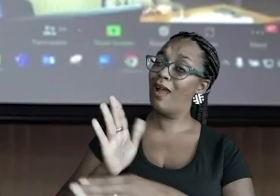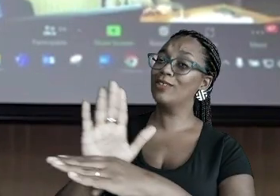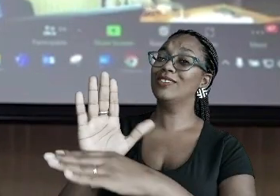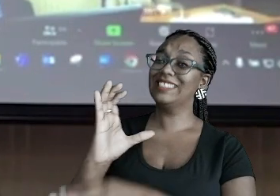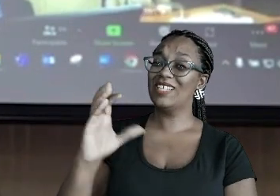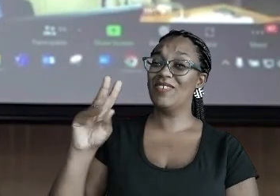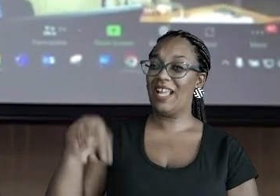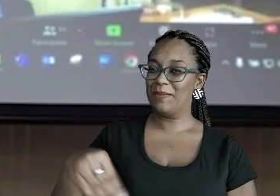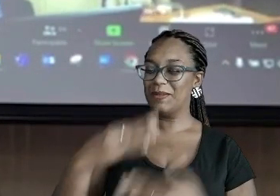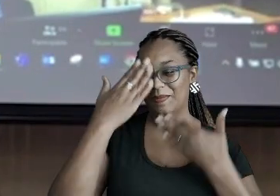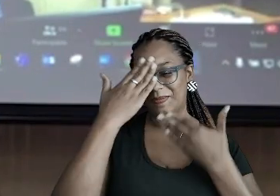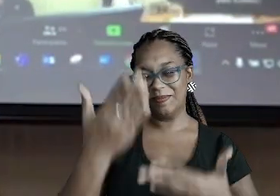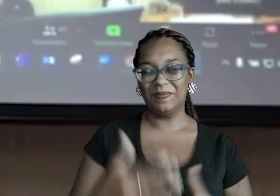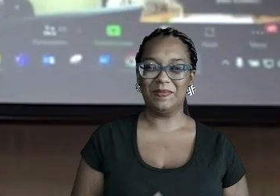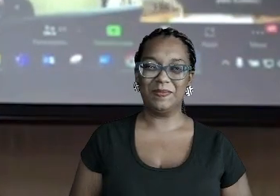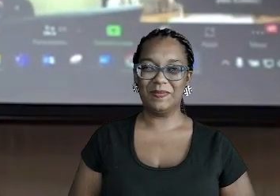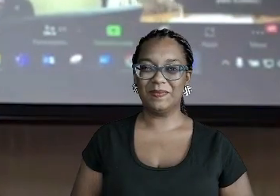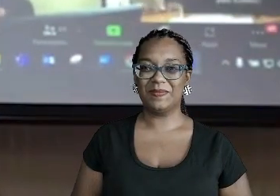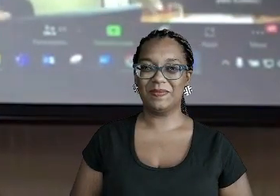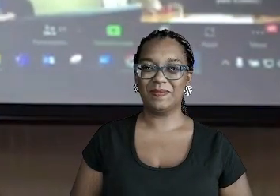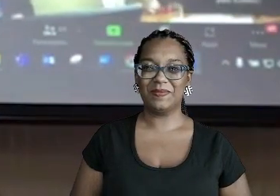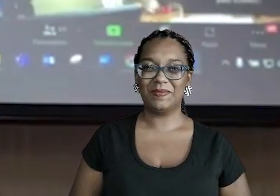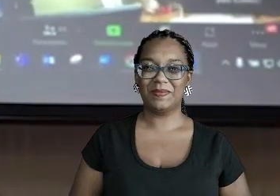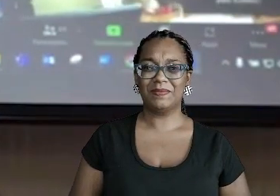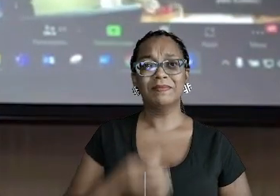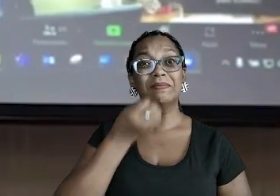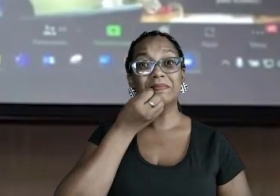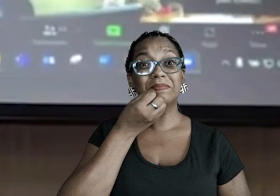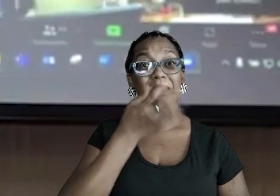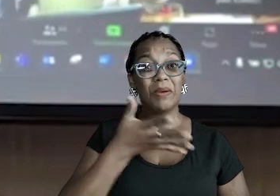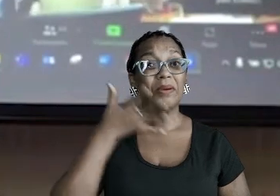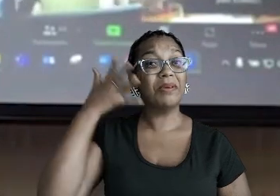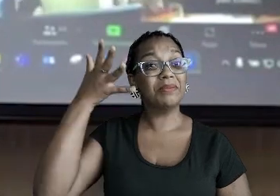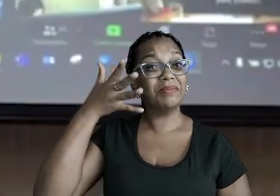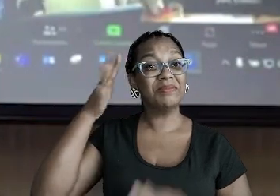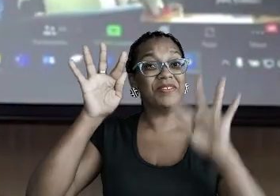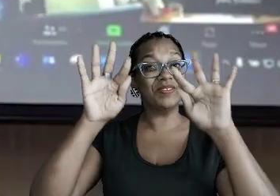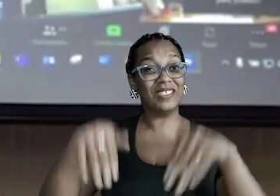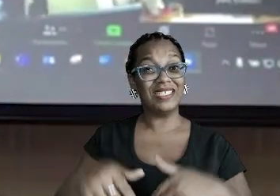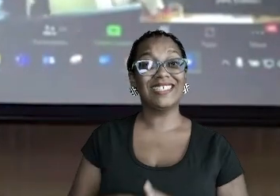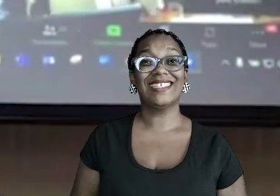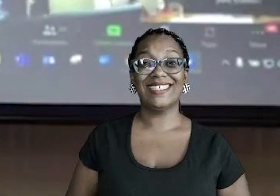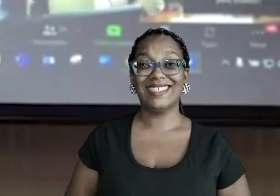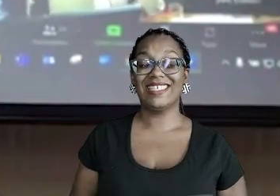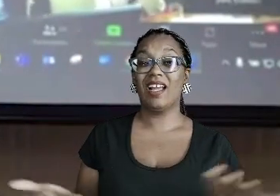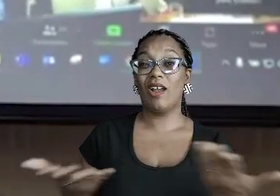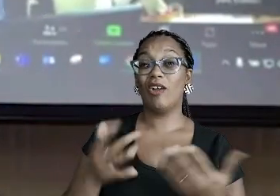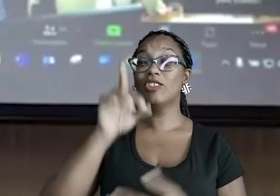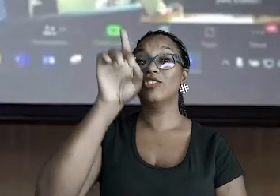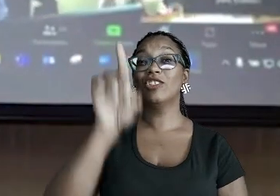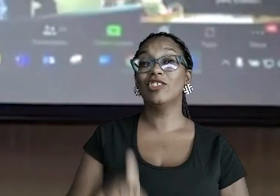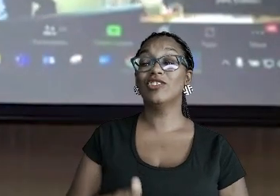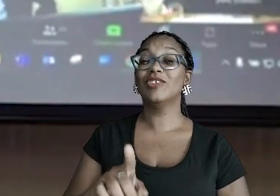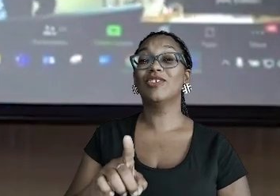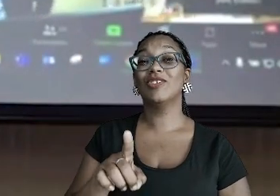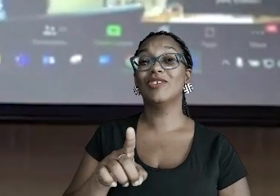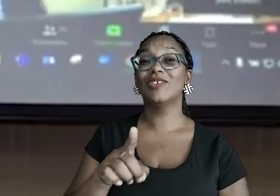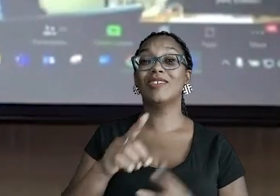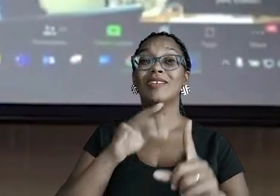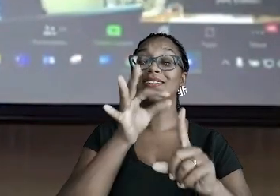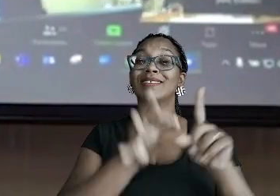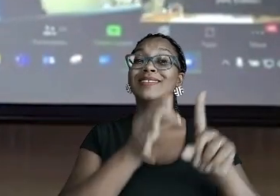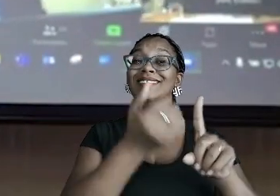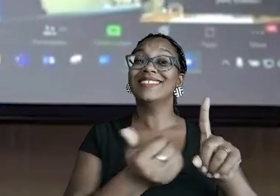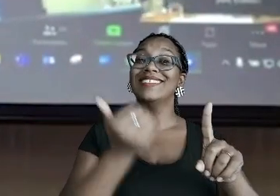quanto da própria CPM muito obrigada as palavras considerações finais do nosso diretor da imagem